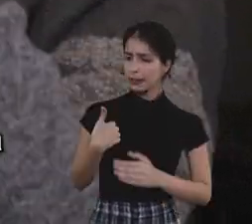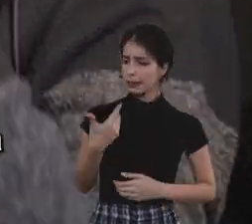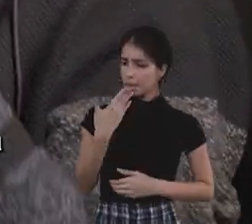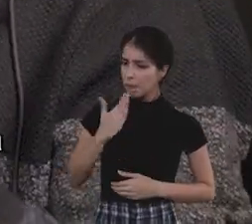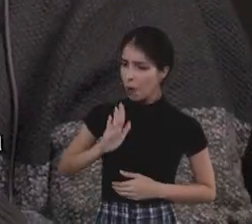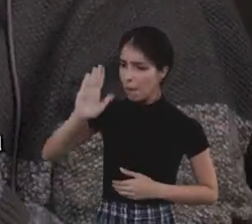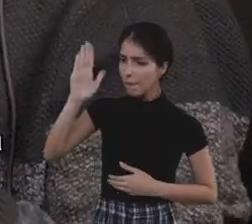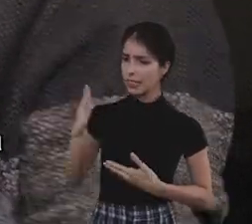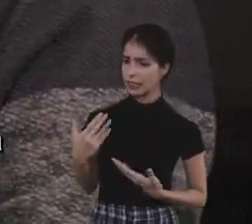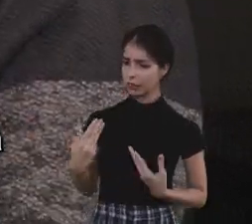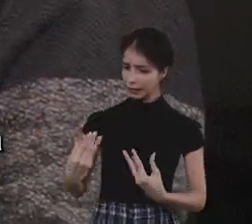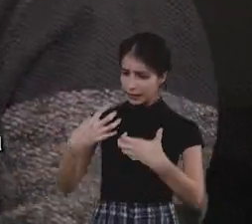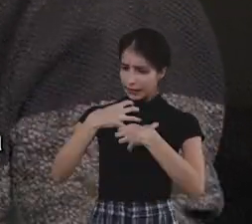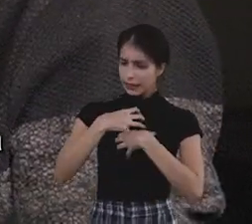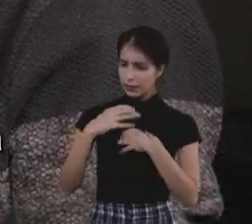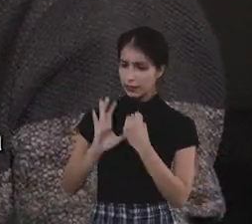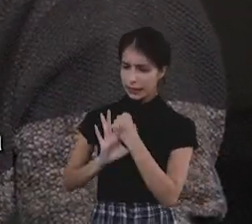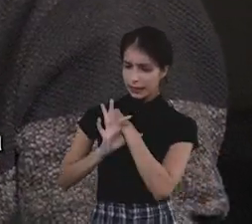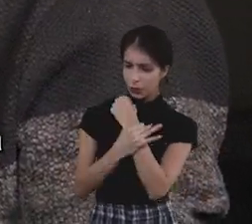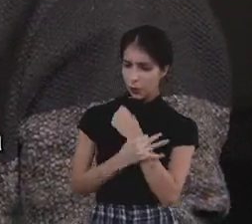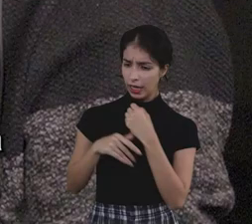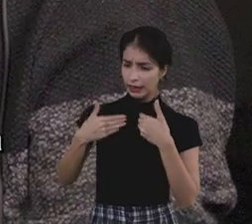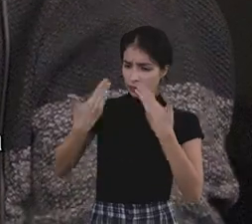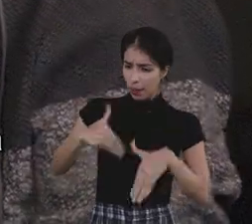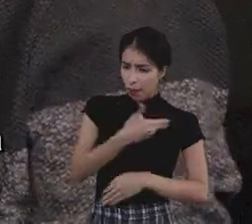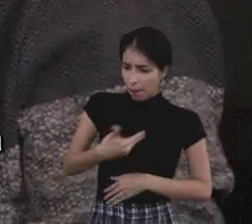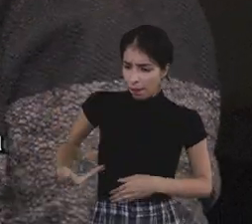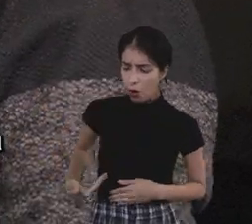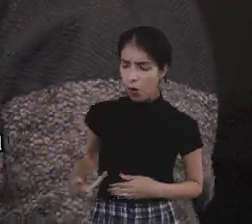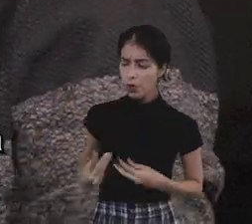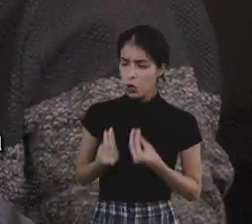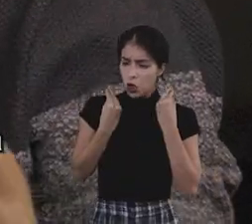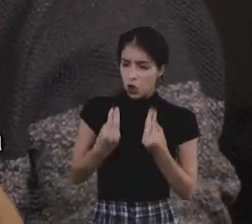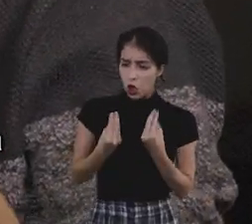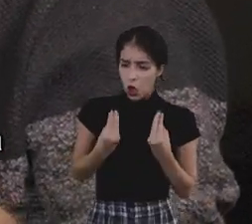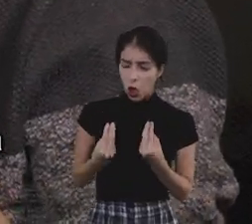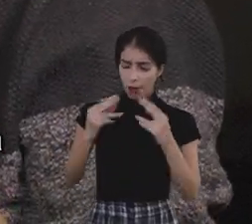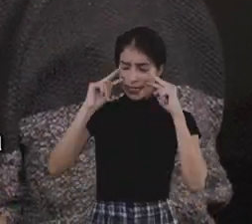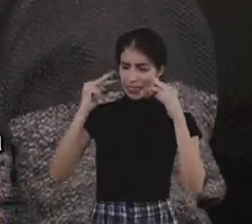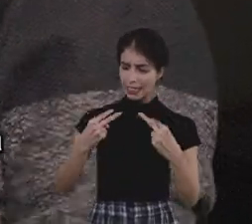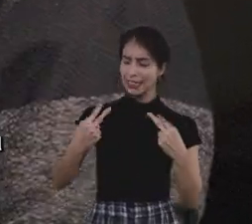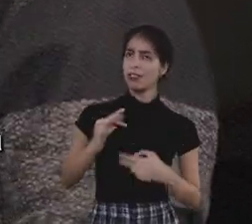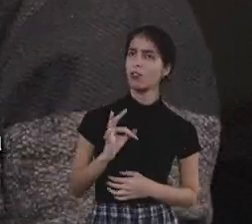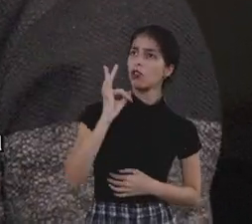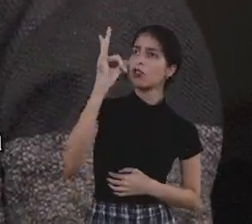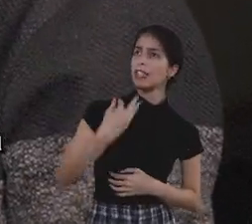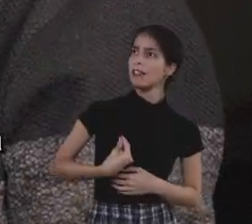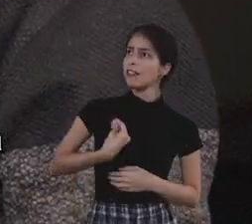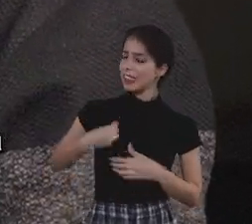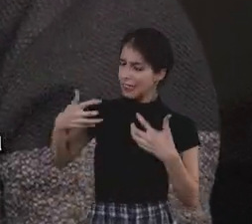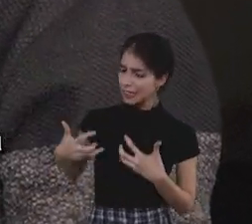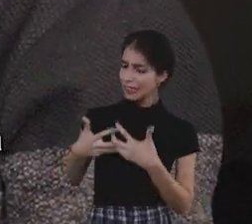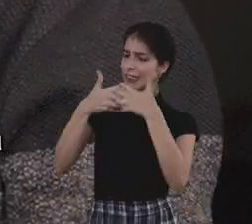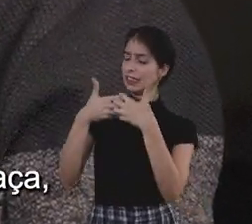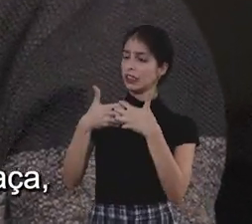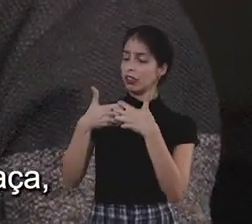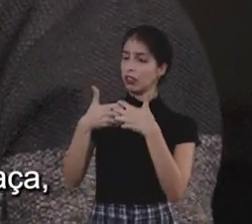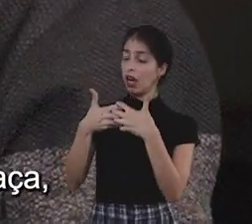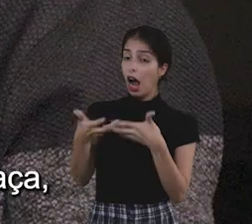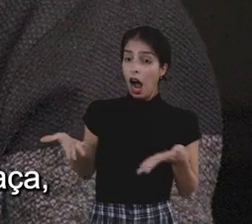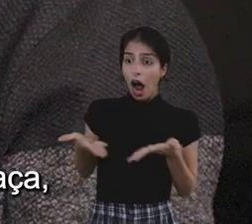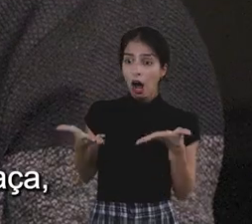me aspas garantiu esta certeza de que eu teria essa biografia ligada a